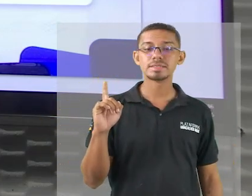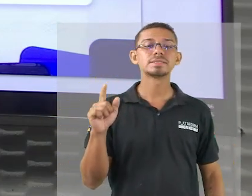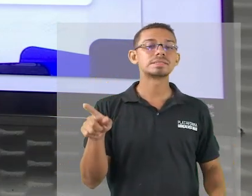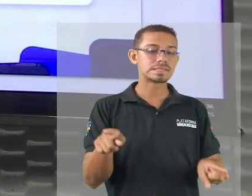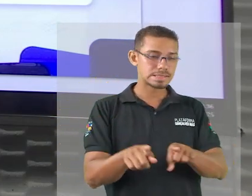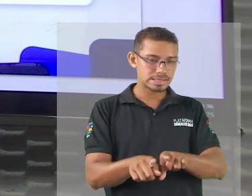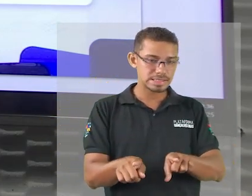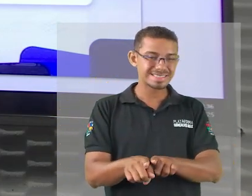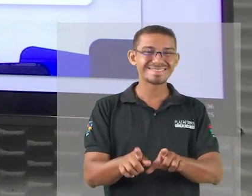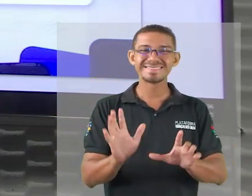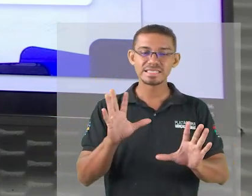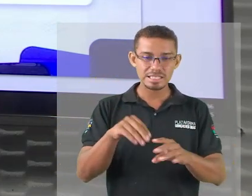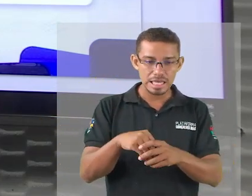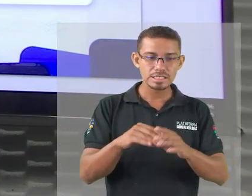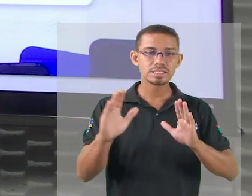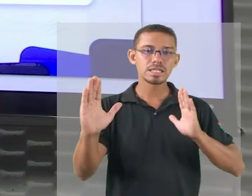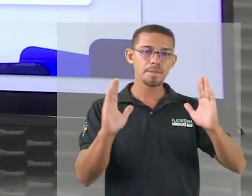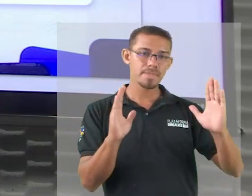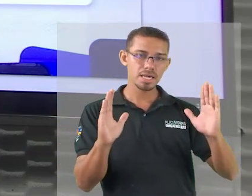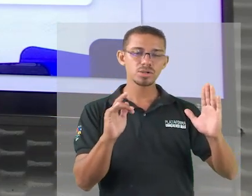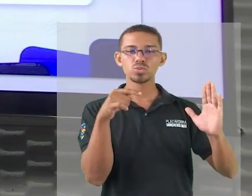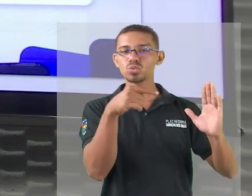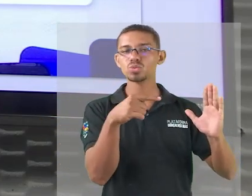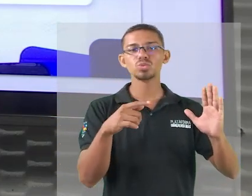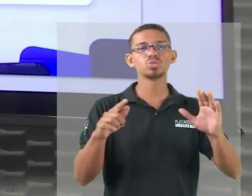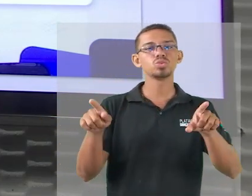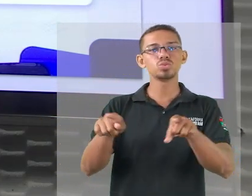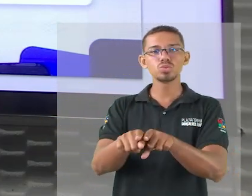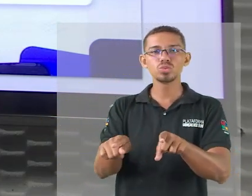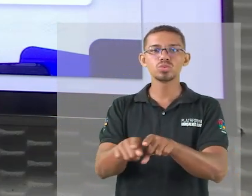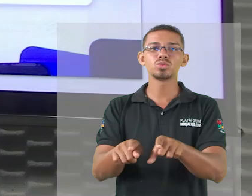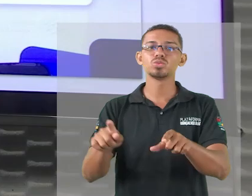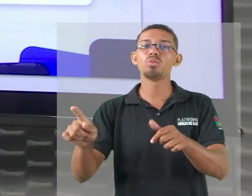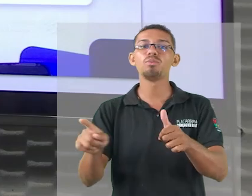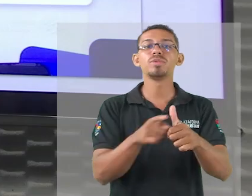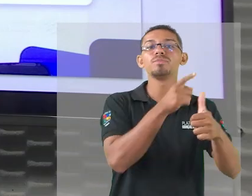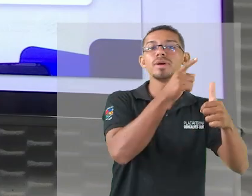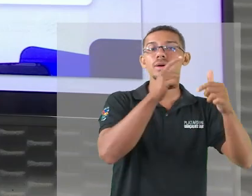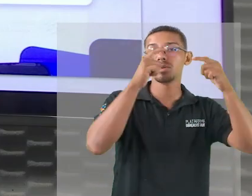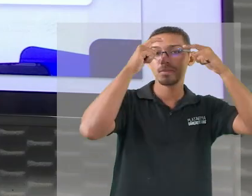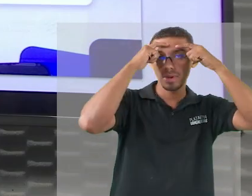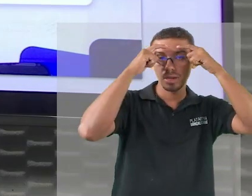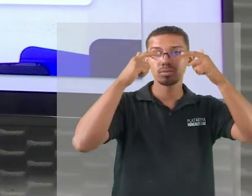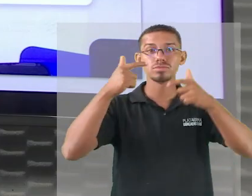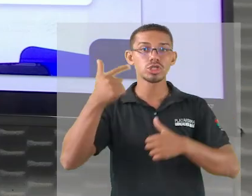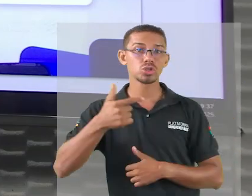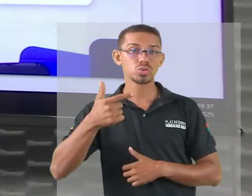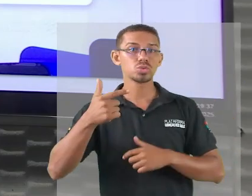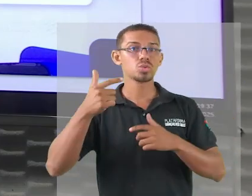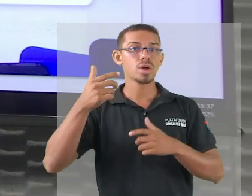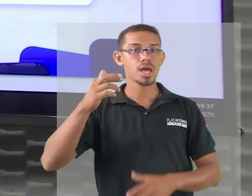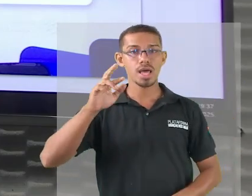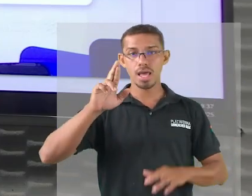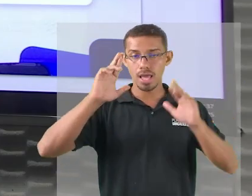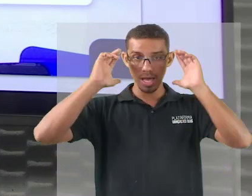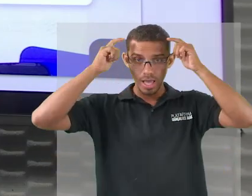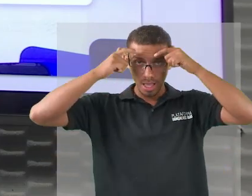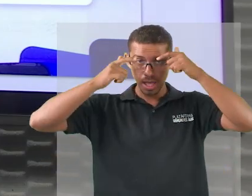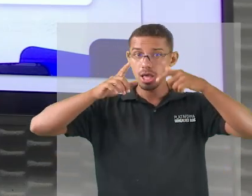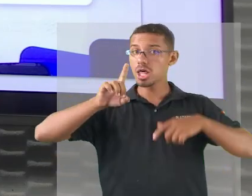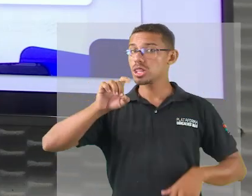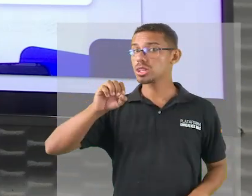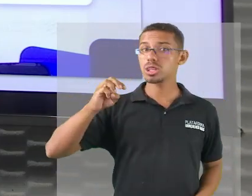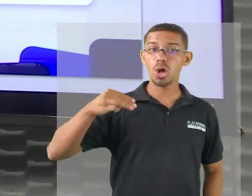dentro desse período que está ali do primeiro império para o segundo reinado, depois de Dom Pedro